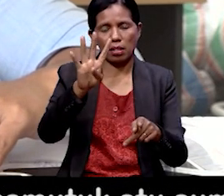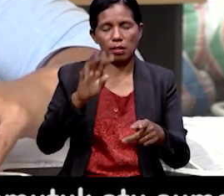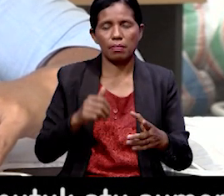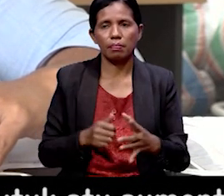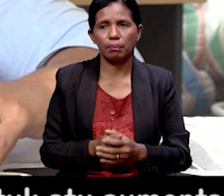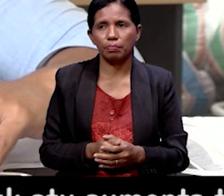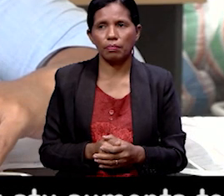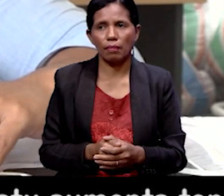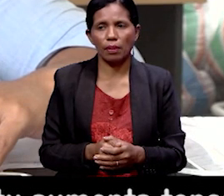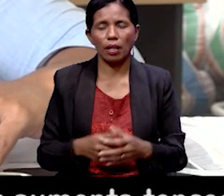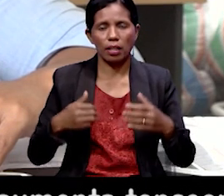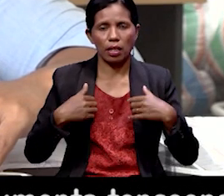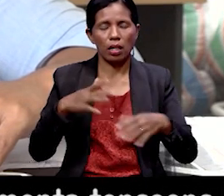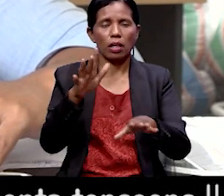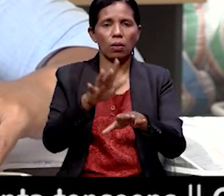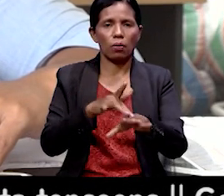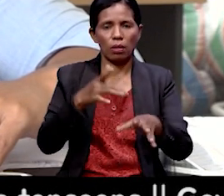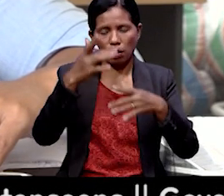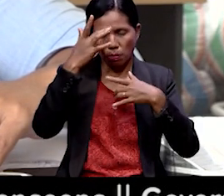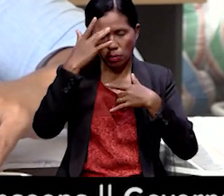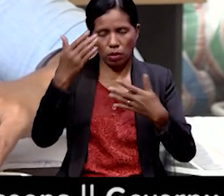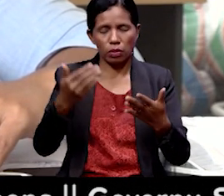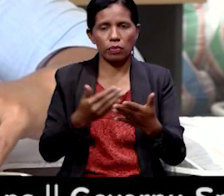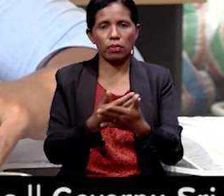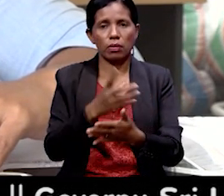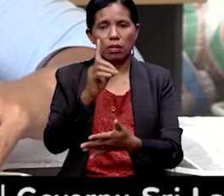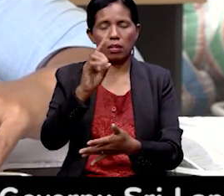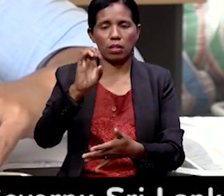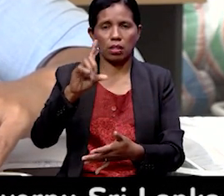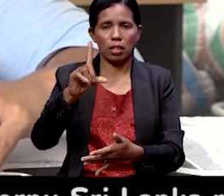à Delta ou variante Celo,